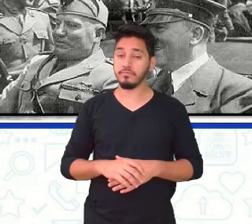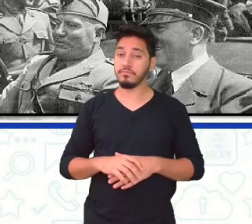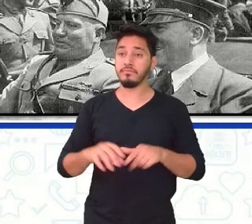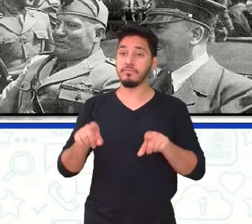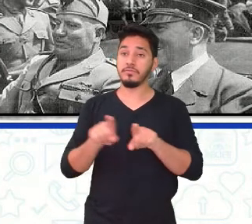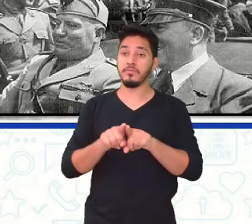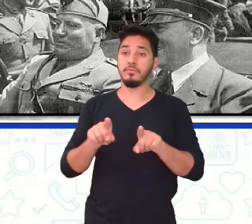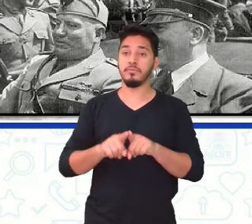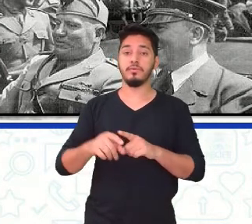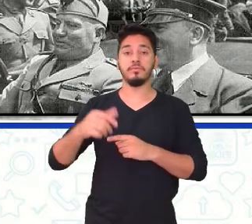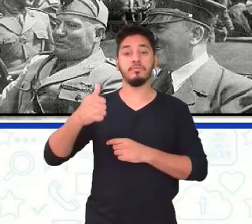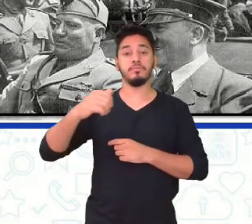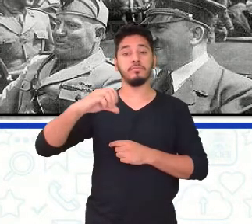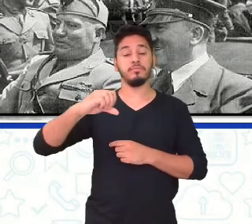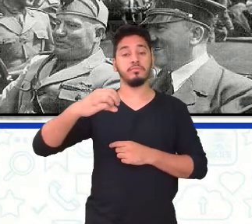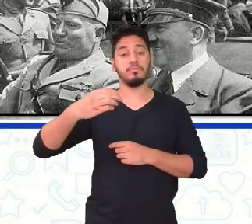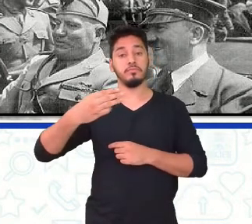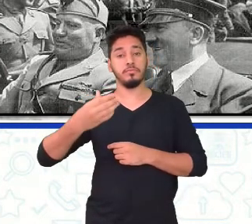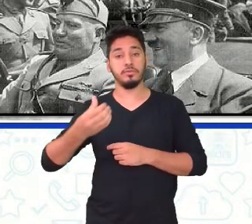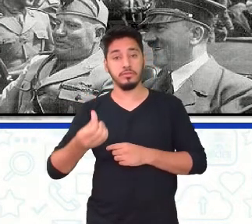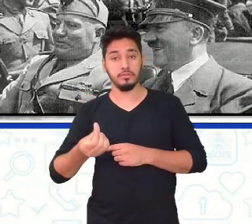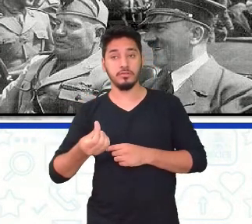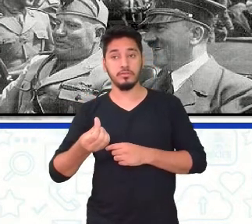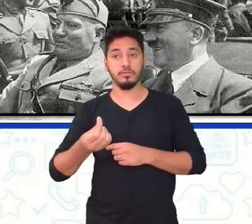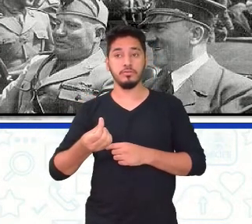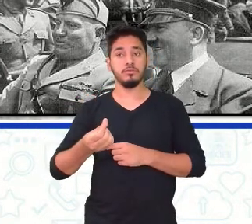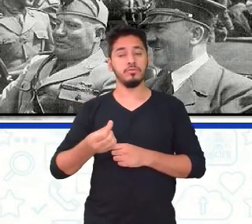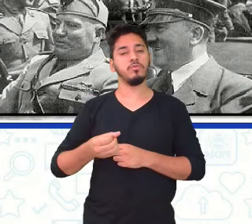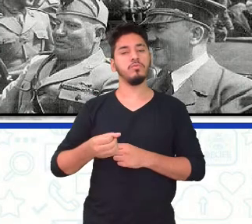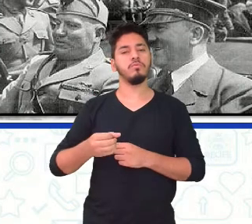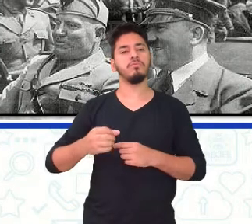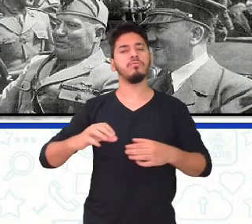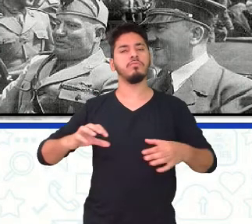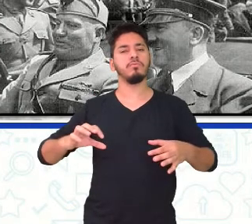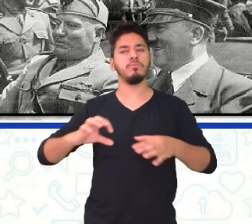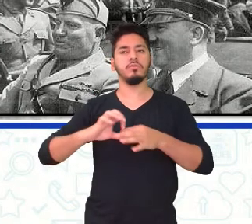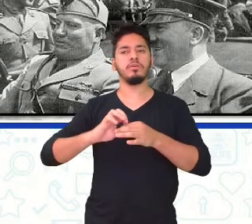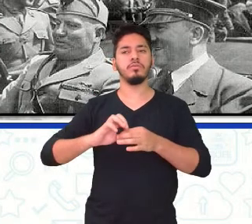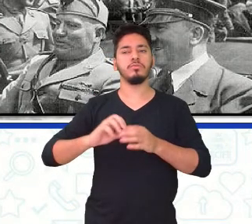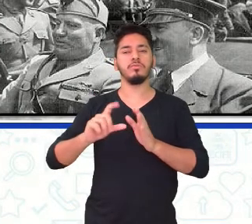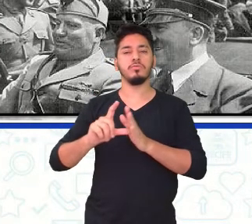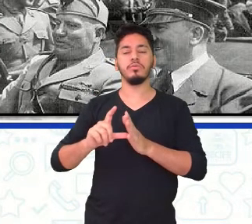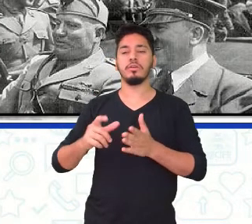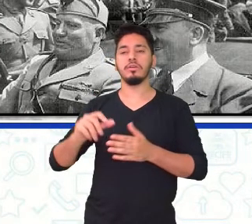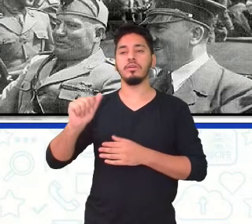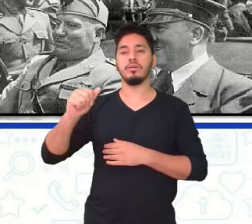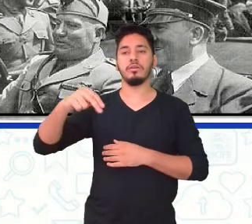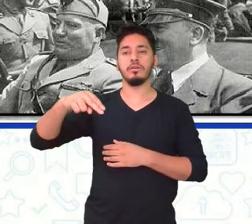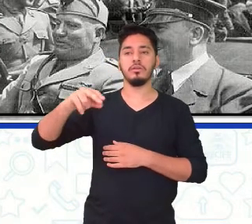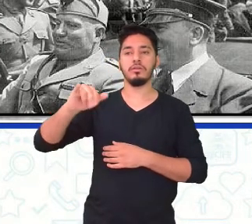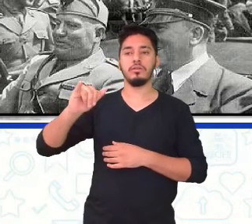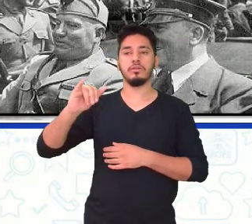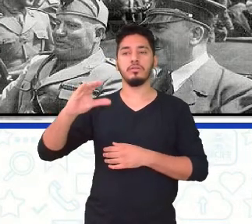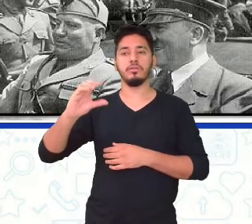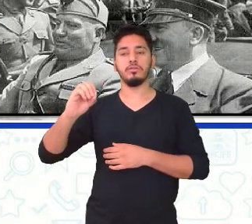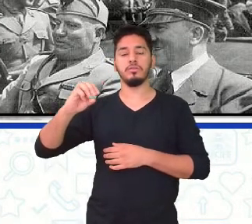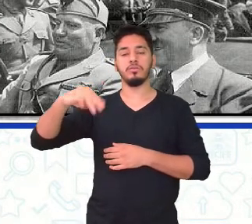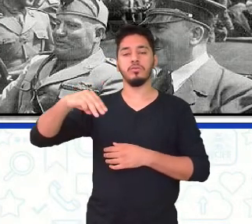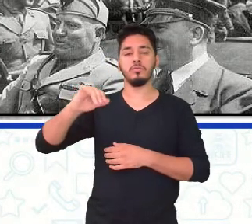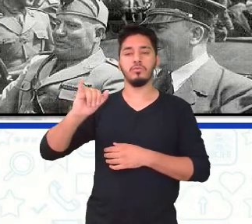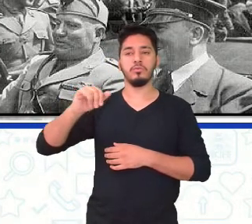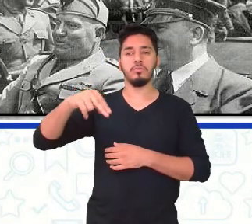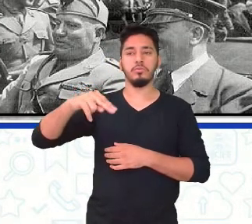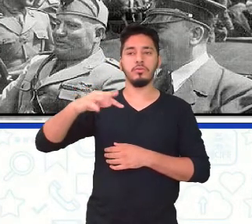em 1936, o pacto, um pacto anticomunista, né? Anticomintern. Isso, anticomintern,